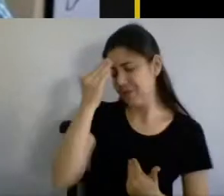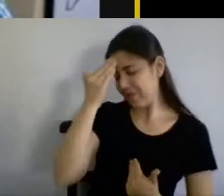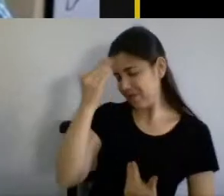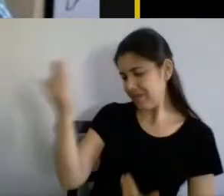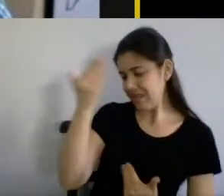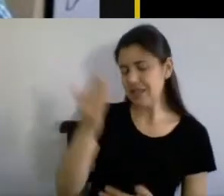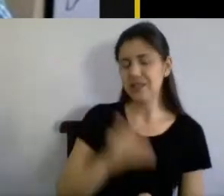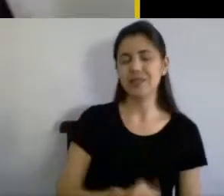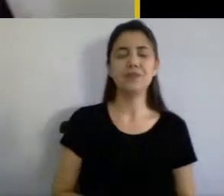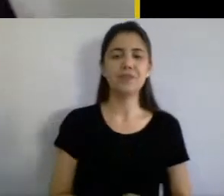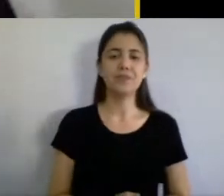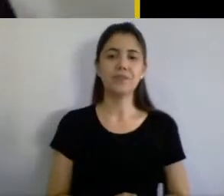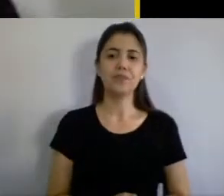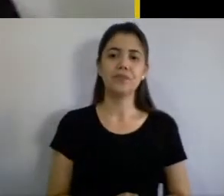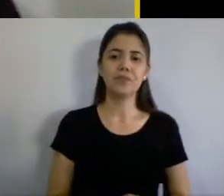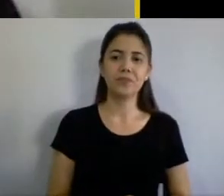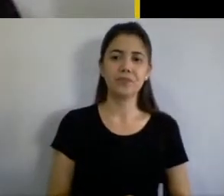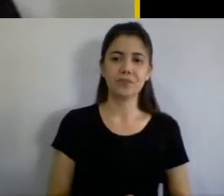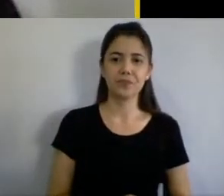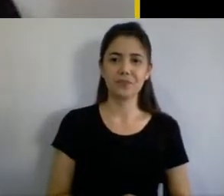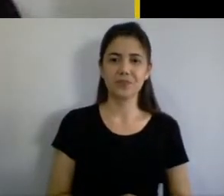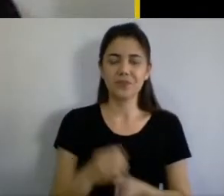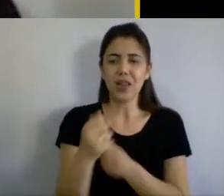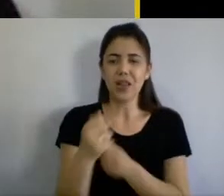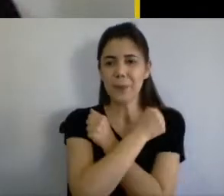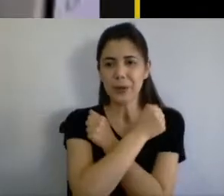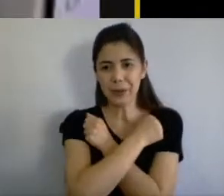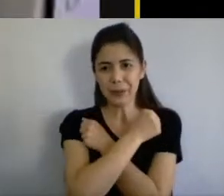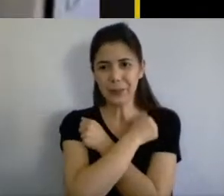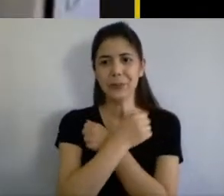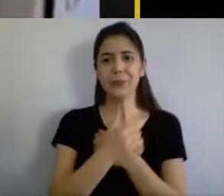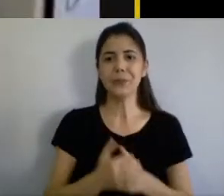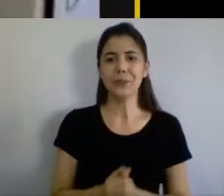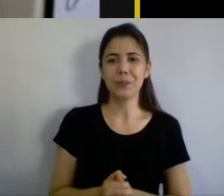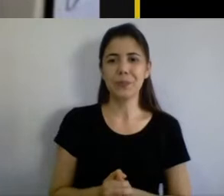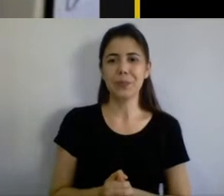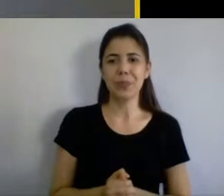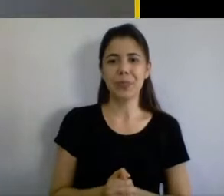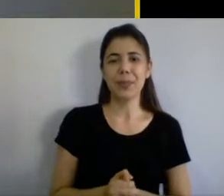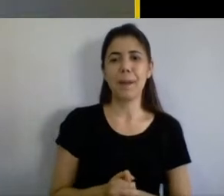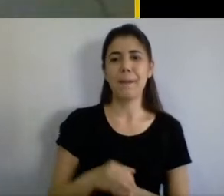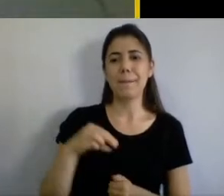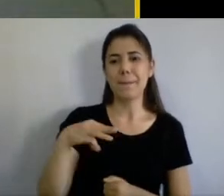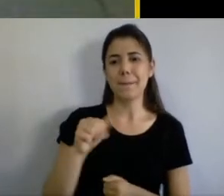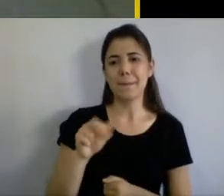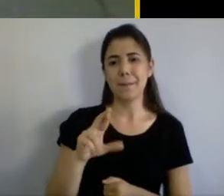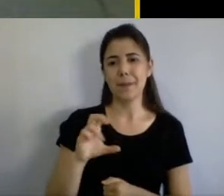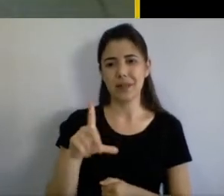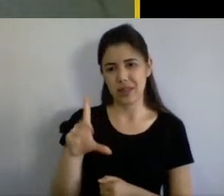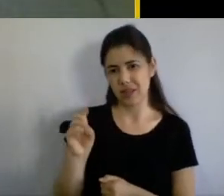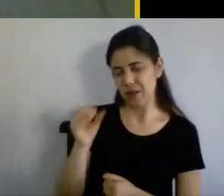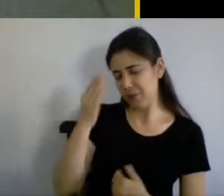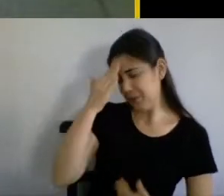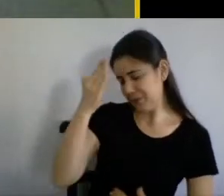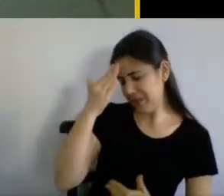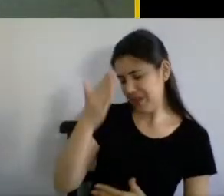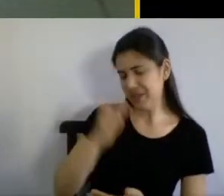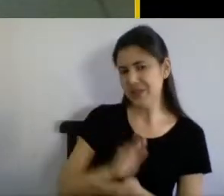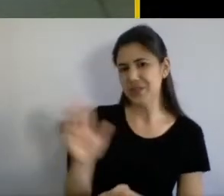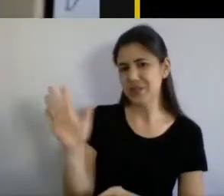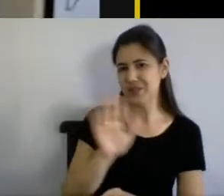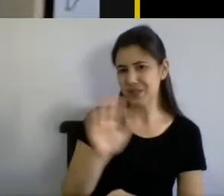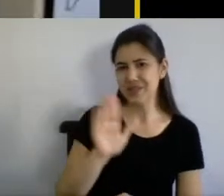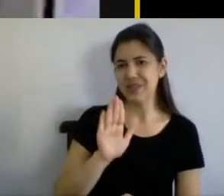Obrigado, pessoal. Um grande abraço para vocês. Marcelo, muito obrigado. Descansem, um abração. Tchau,